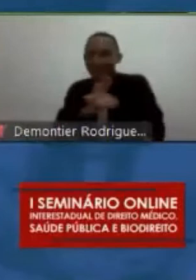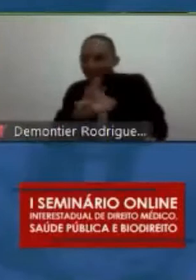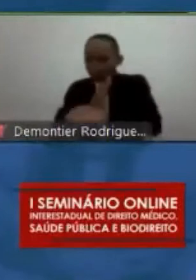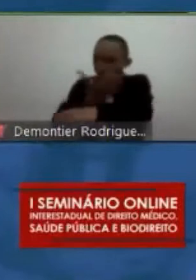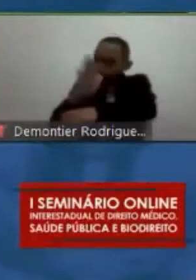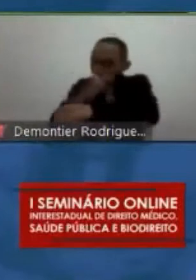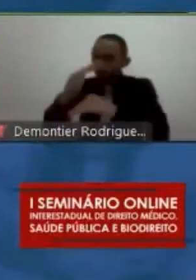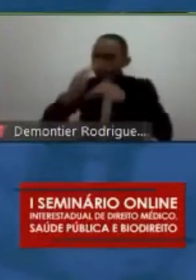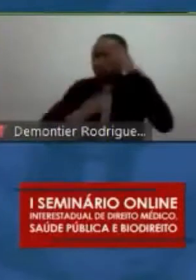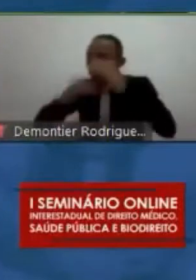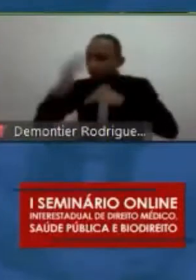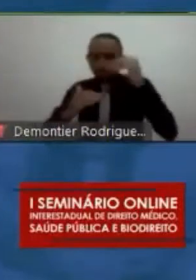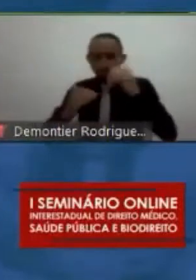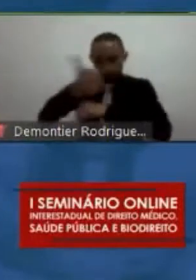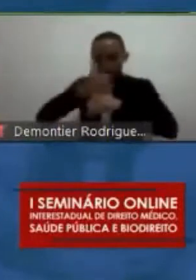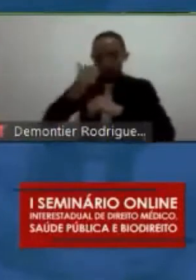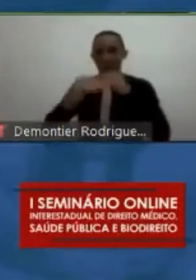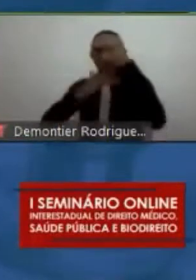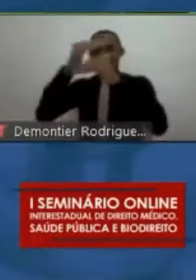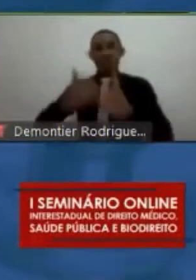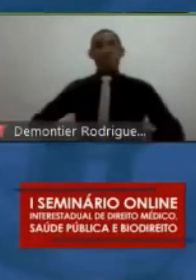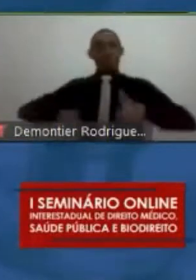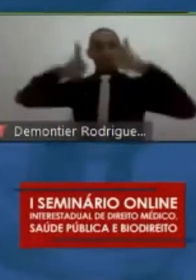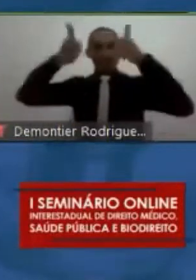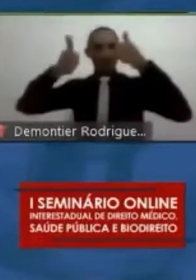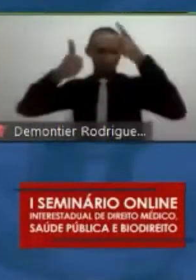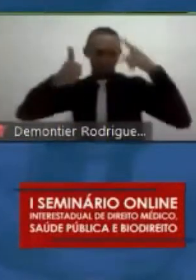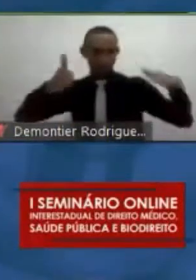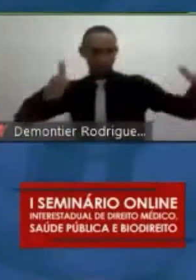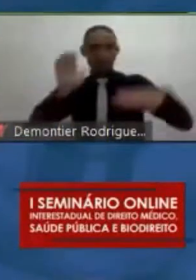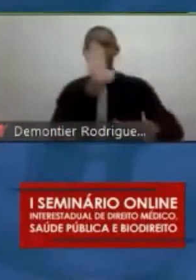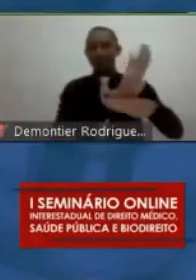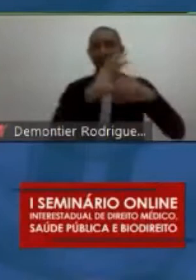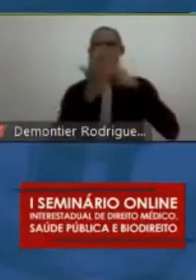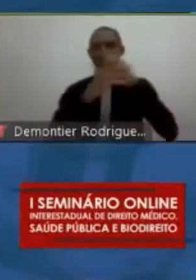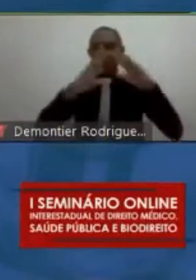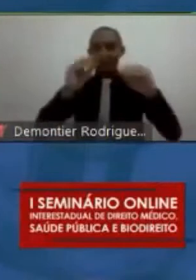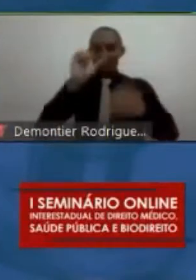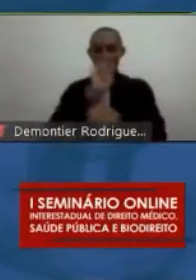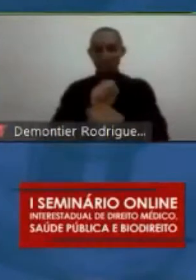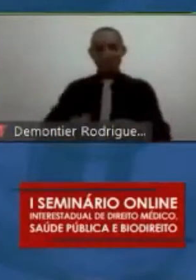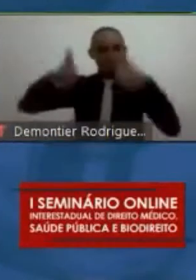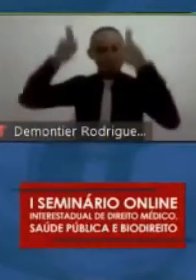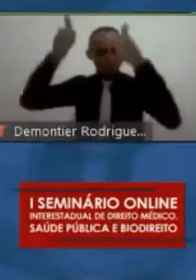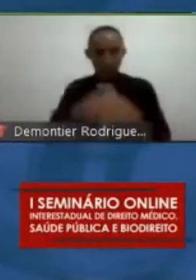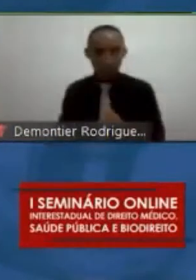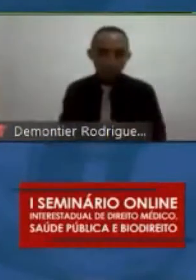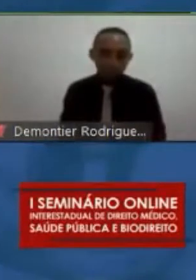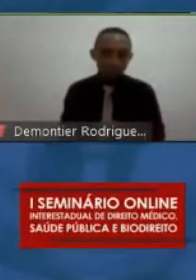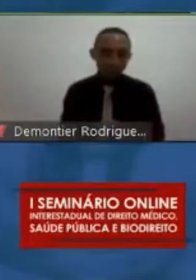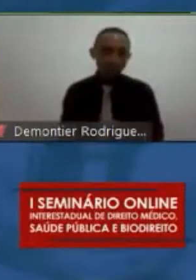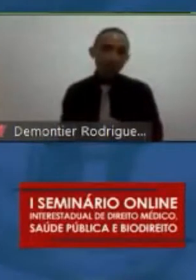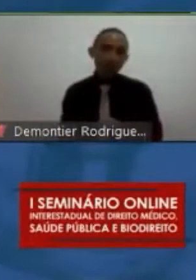treinados e qualificados agora saem melhores profissionais após a pandemia. Há uma